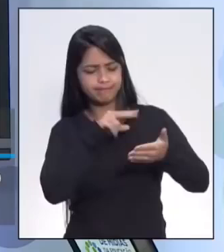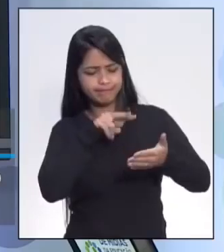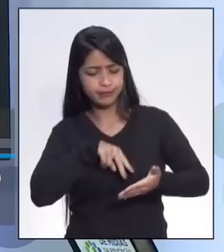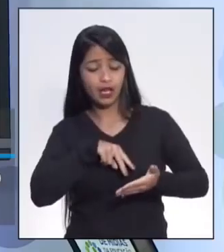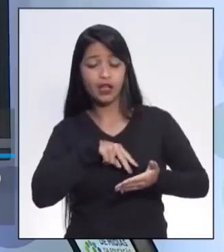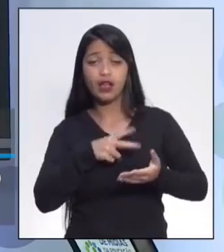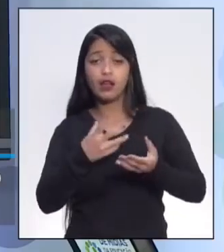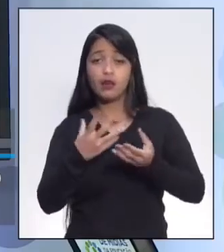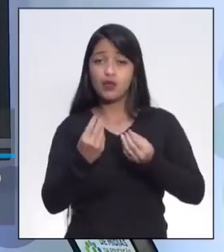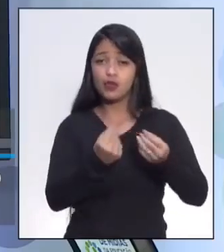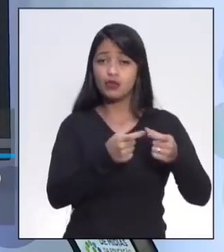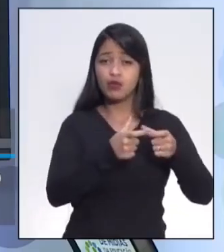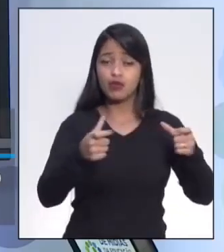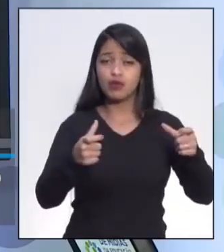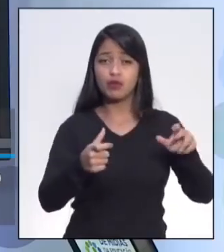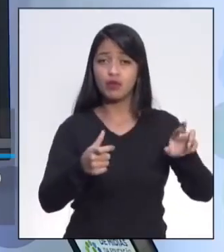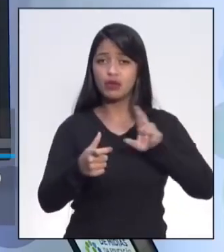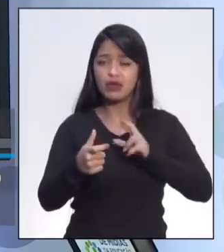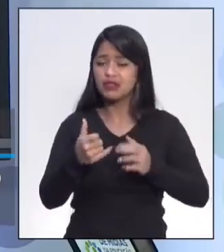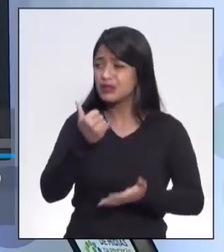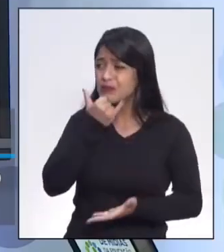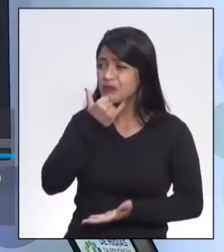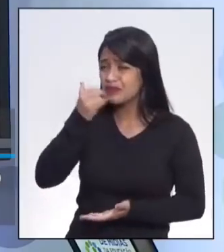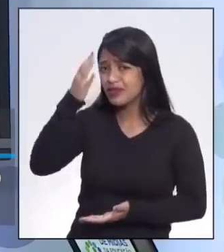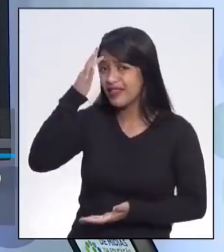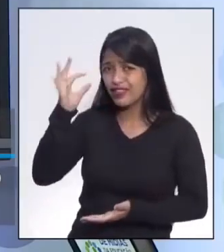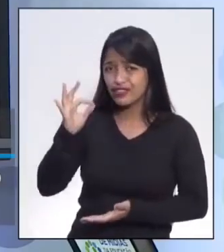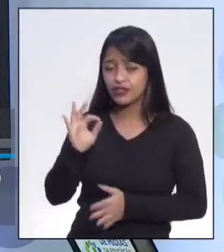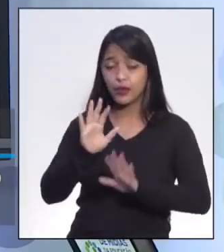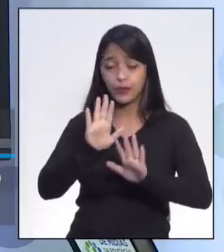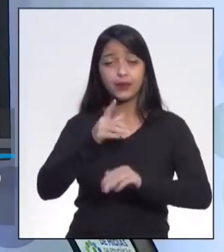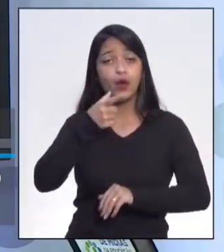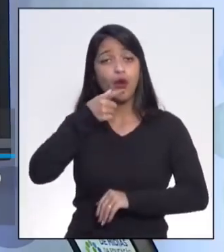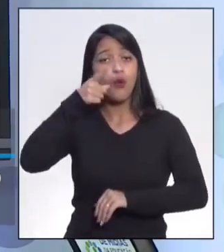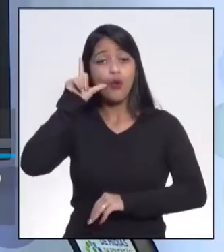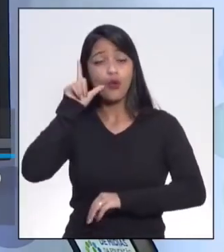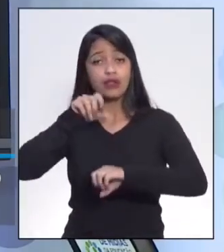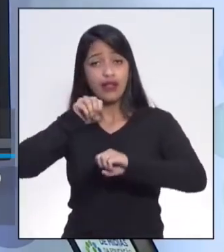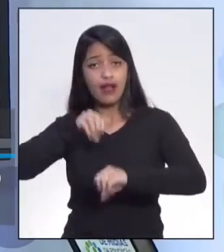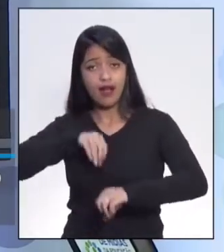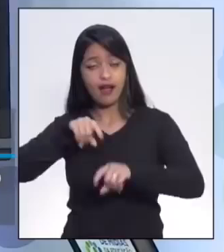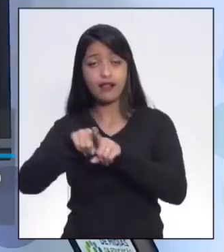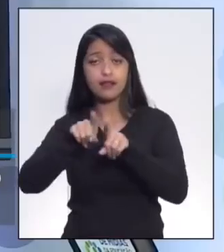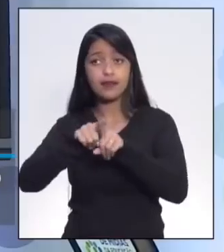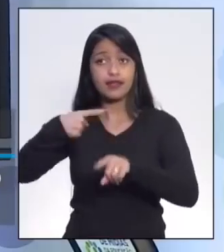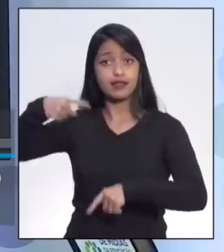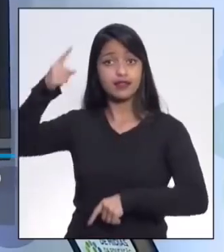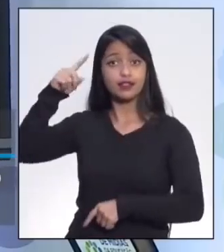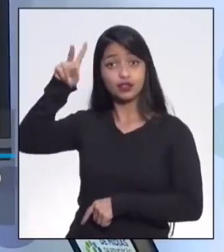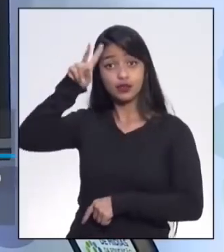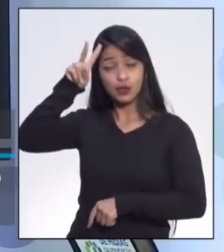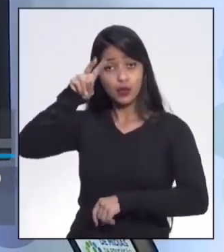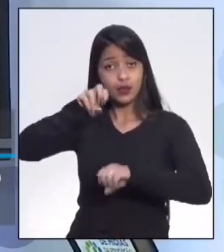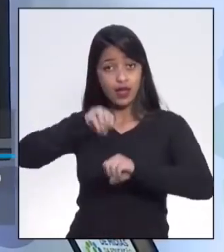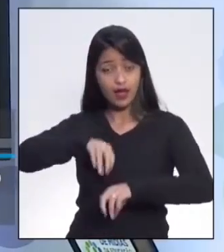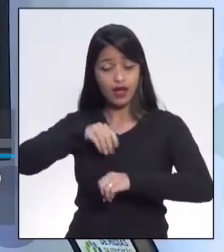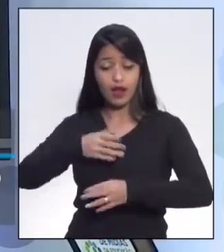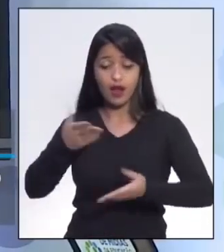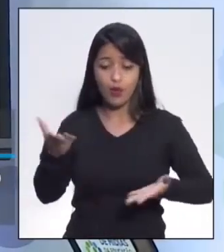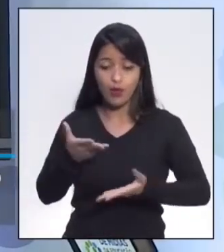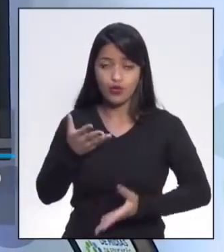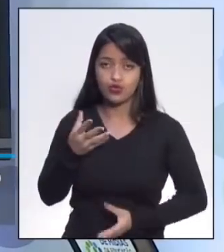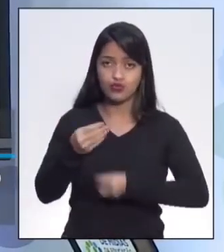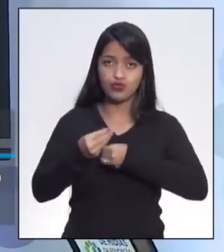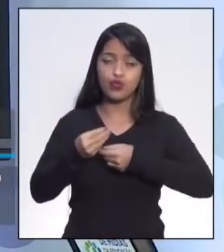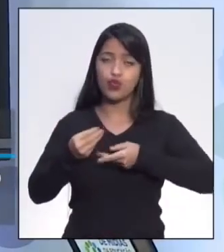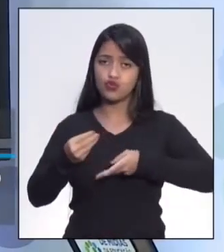que não entendeu. Essa é uma continuação da aula de ontem e de segunda-feira, correto? Então, quem, de repente, perdeu